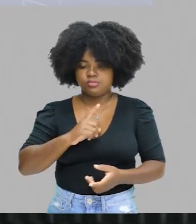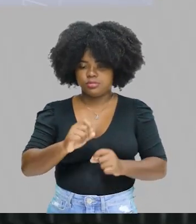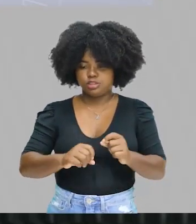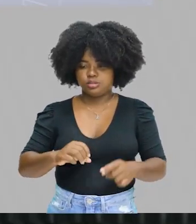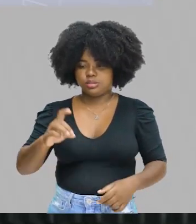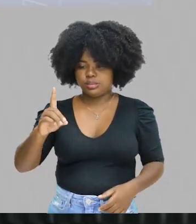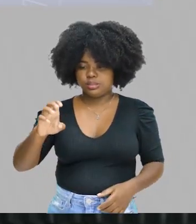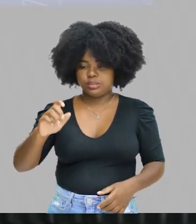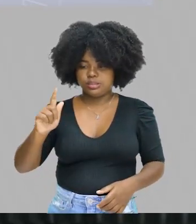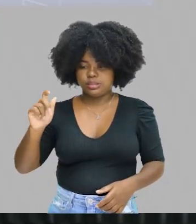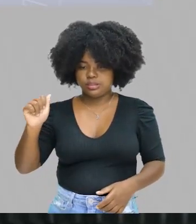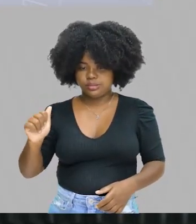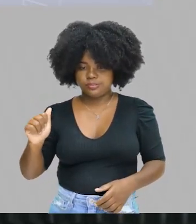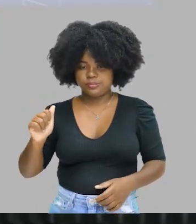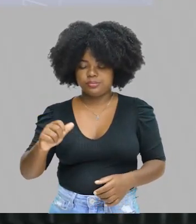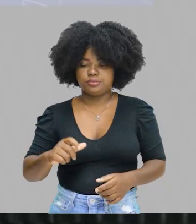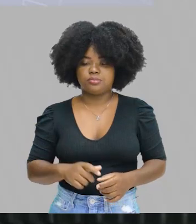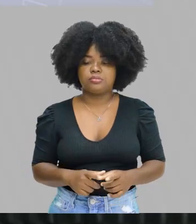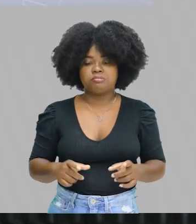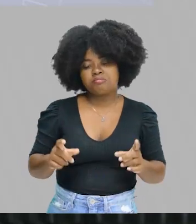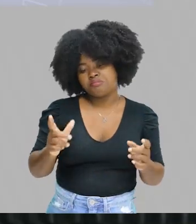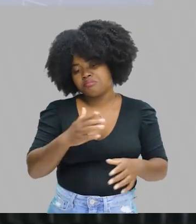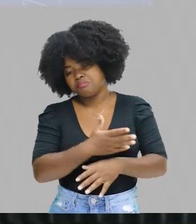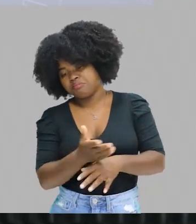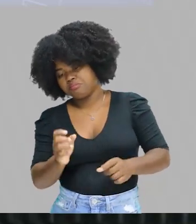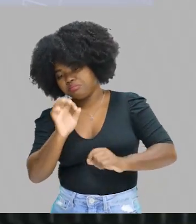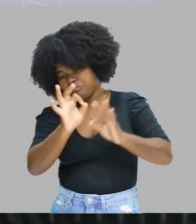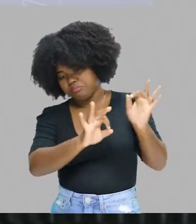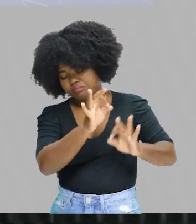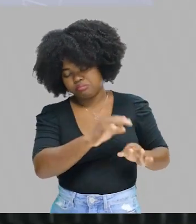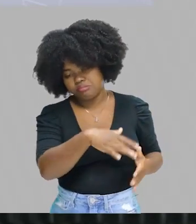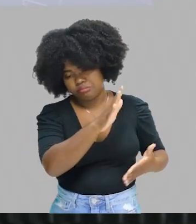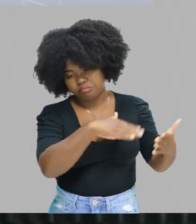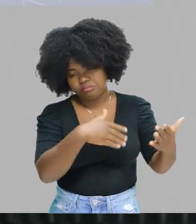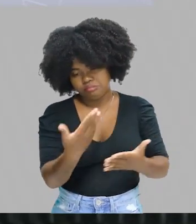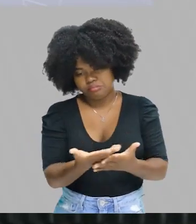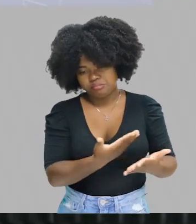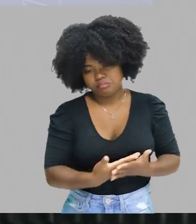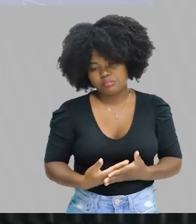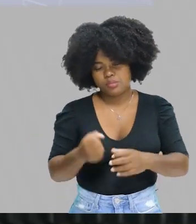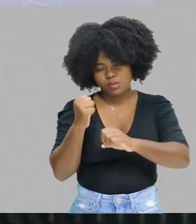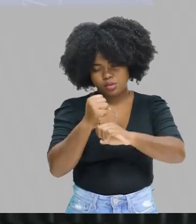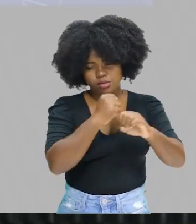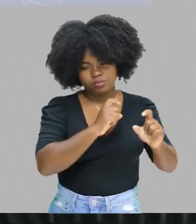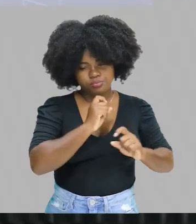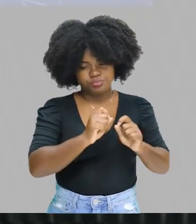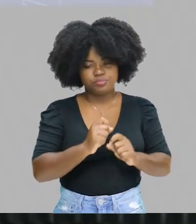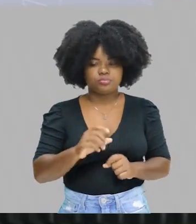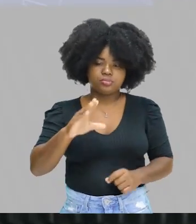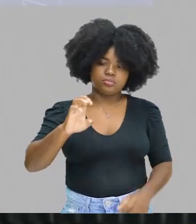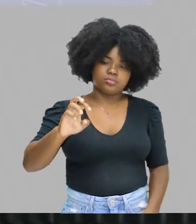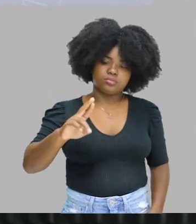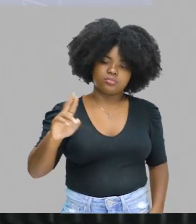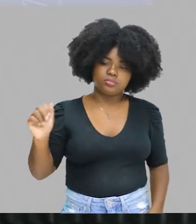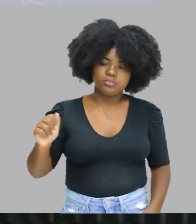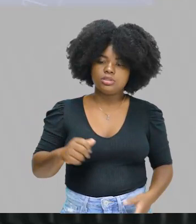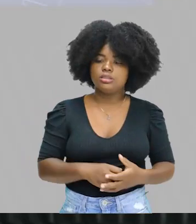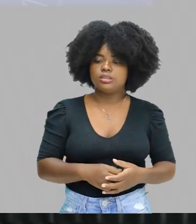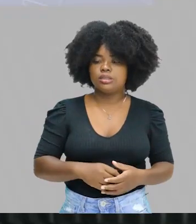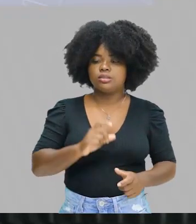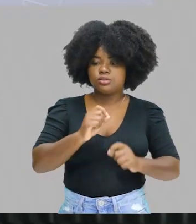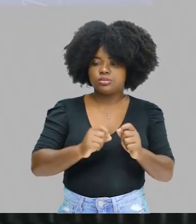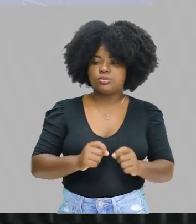Degas, pintor do impressionismo, costumava fazer o estudo dos seus quadros em esculturas de cera das bailarinas